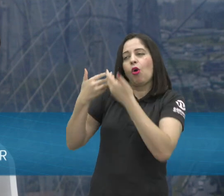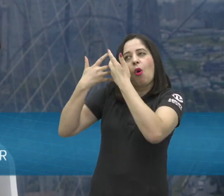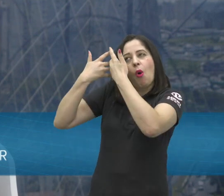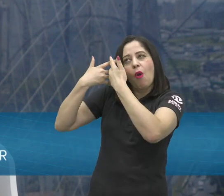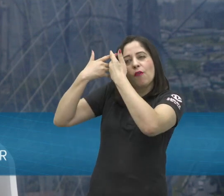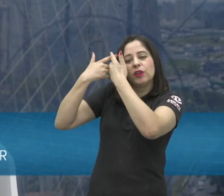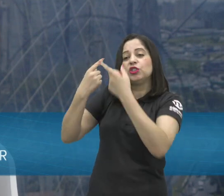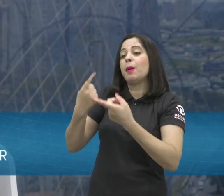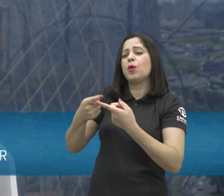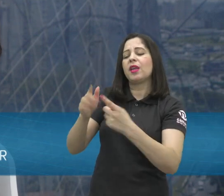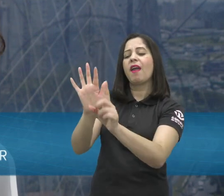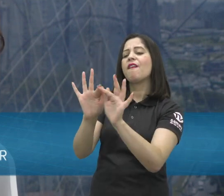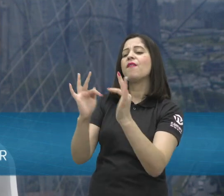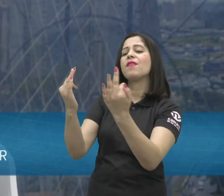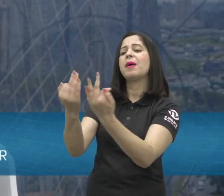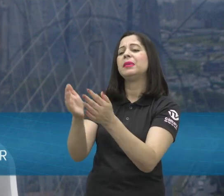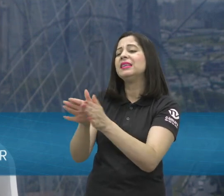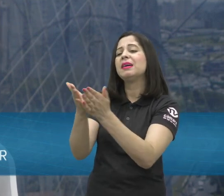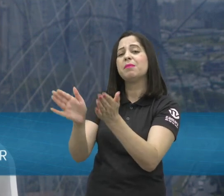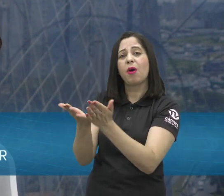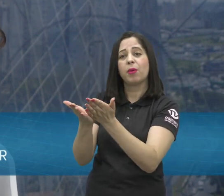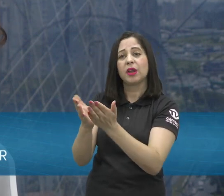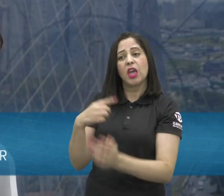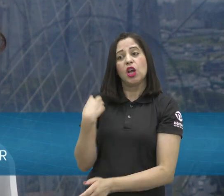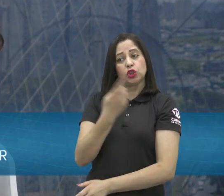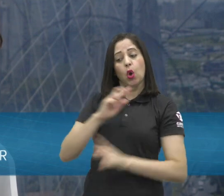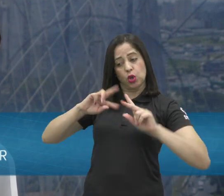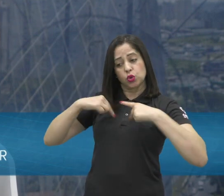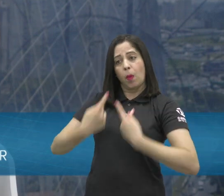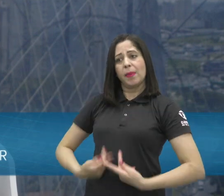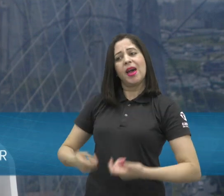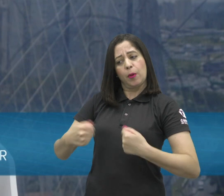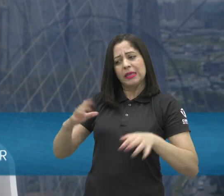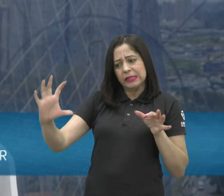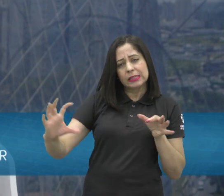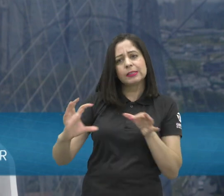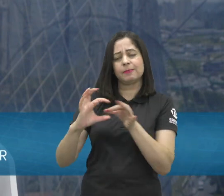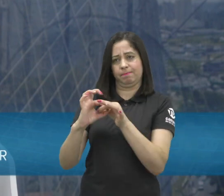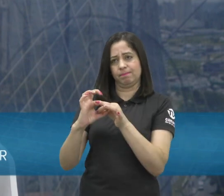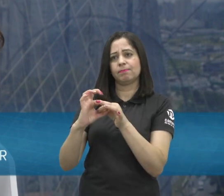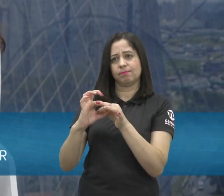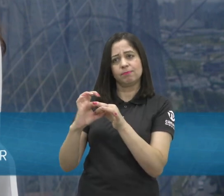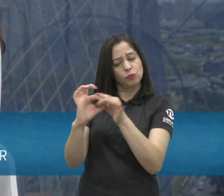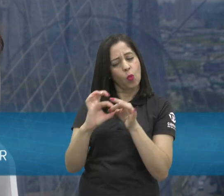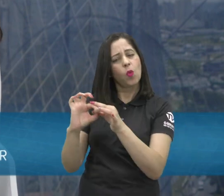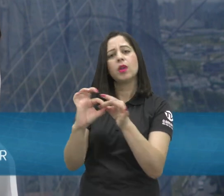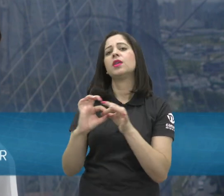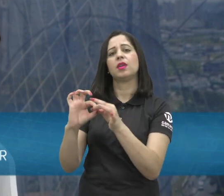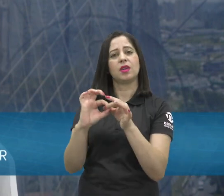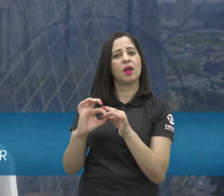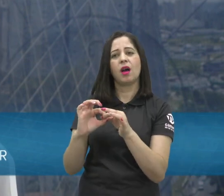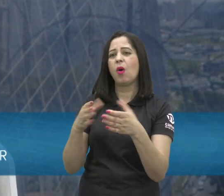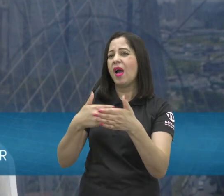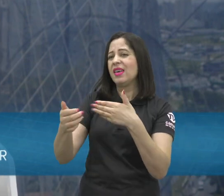a solidariedade enquanto o que nos une enquanto humanidade, E isso nós estamos precisando muito, Isso em